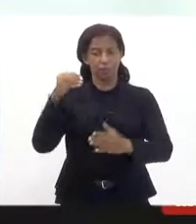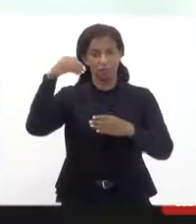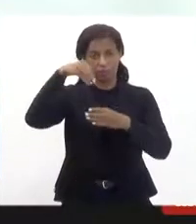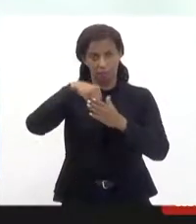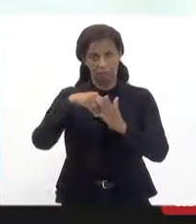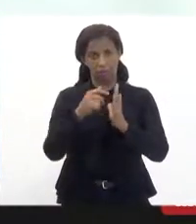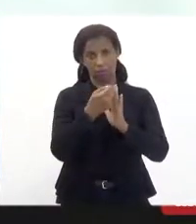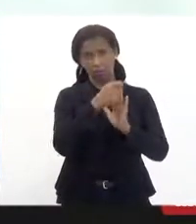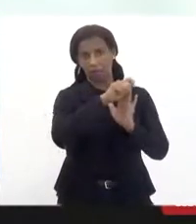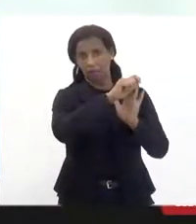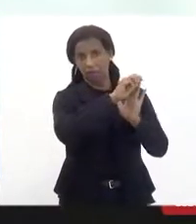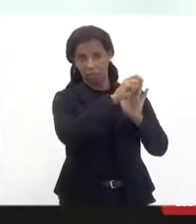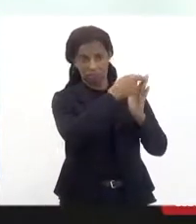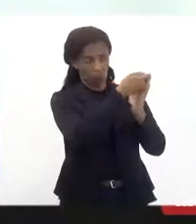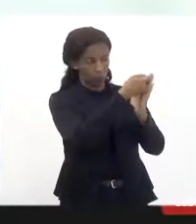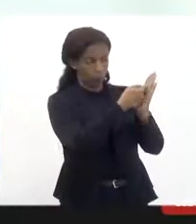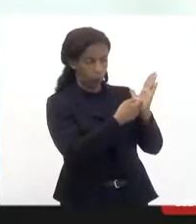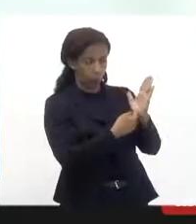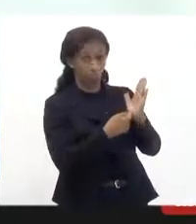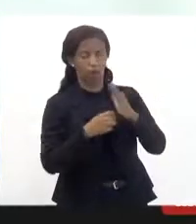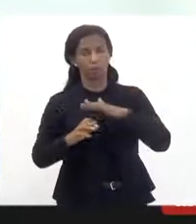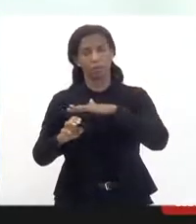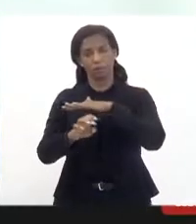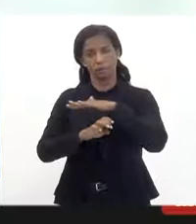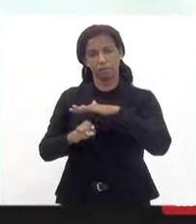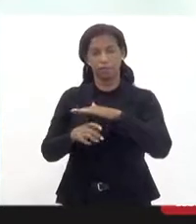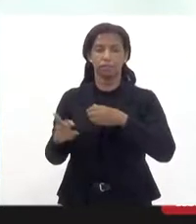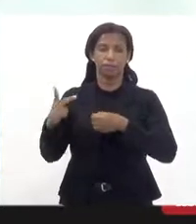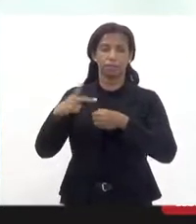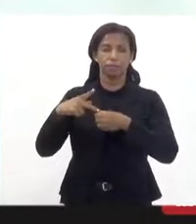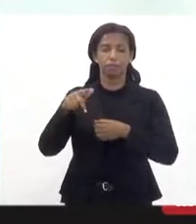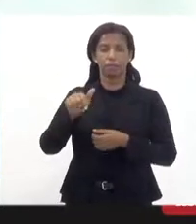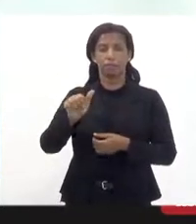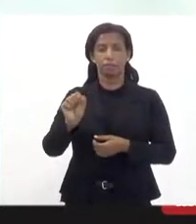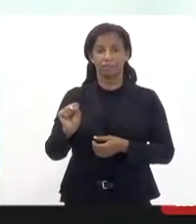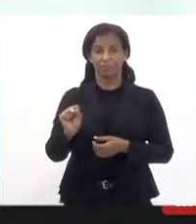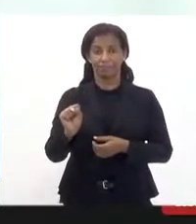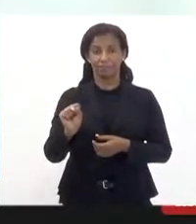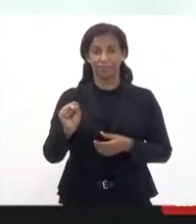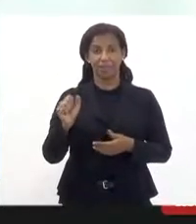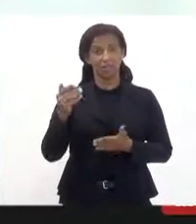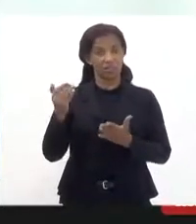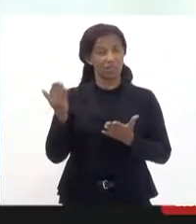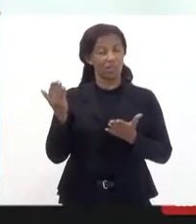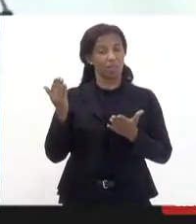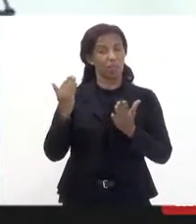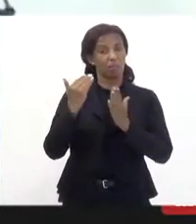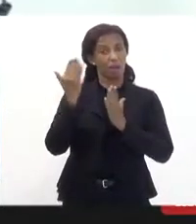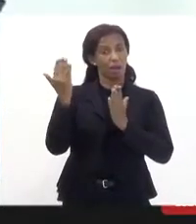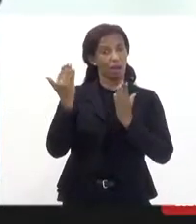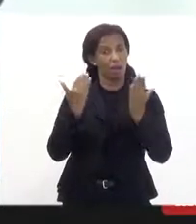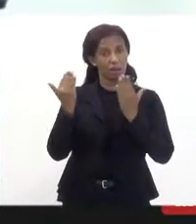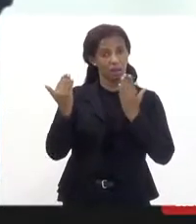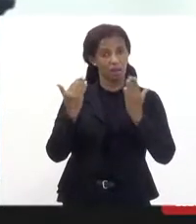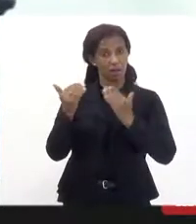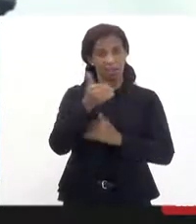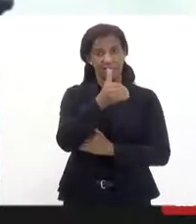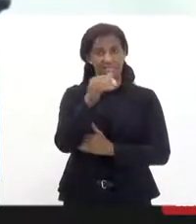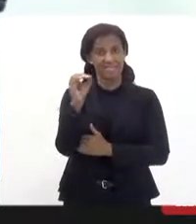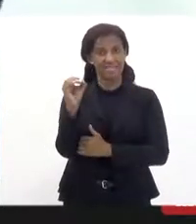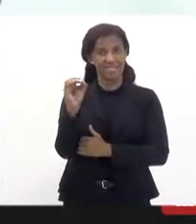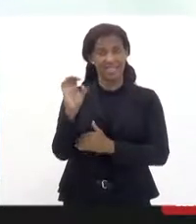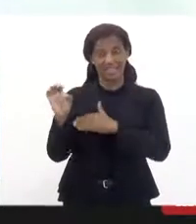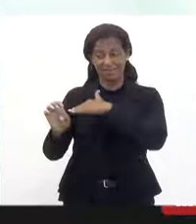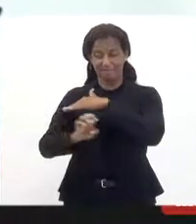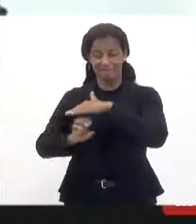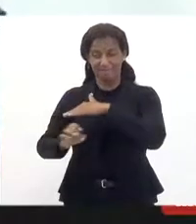lista, as concessionárias de petróleo e gás estão na relação dos 100 maiores devedores